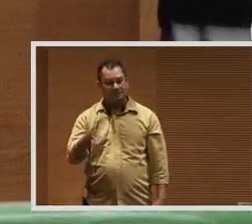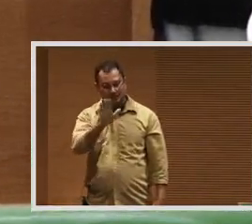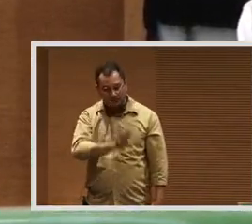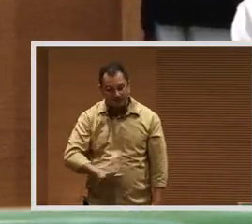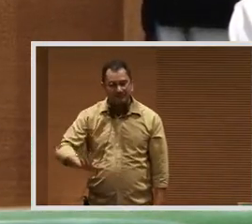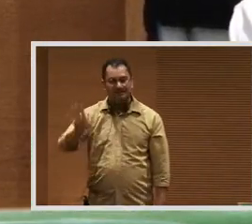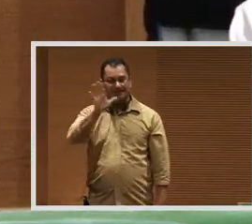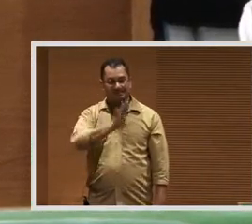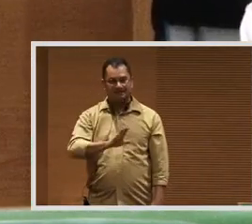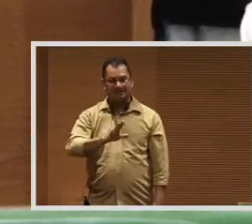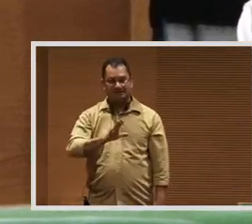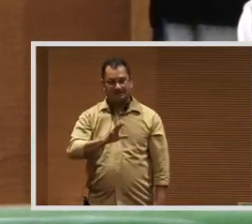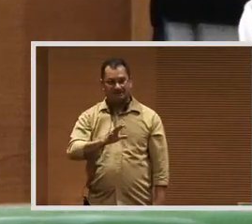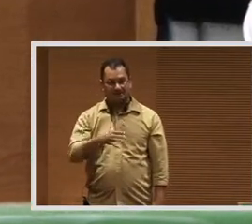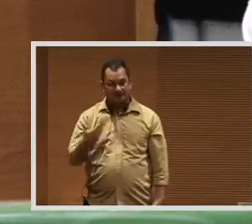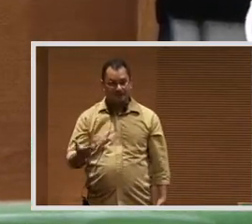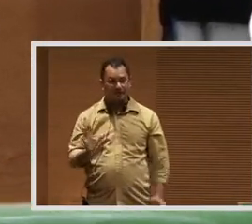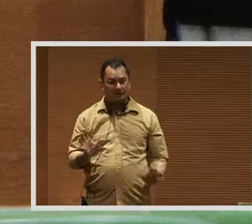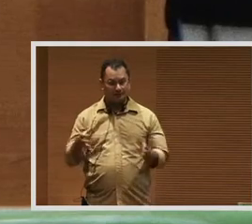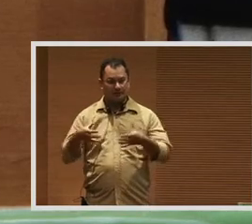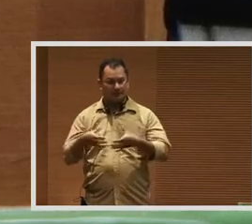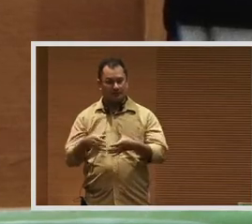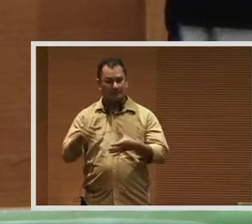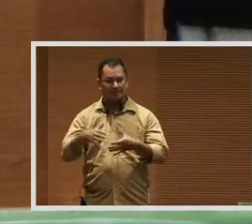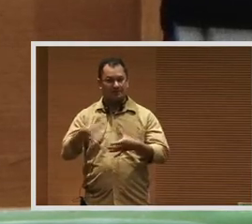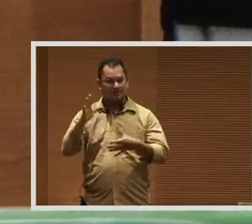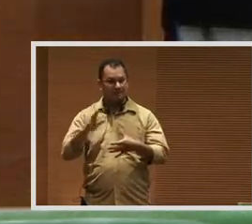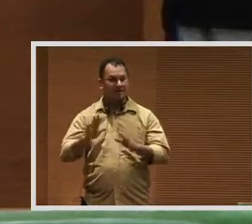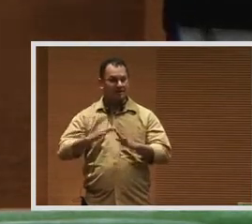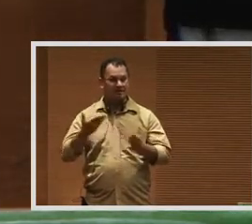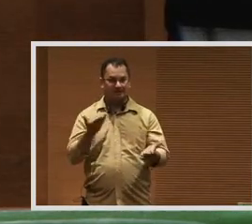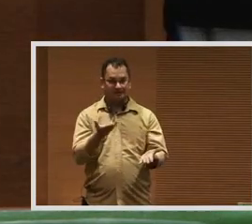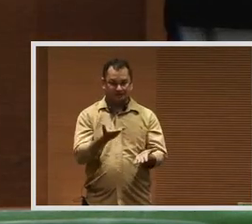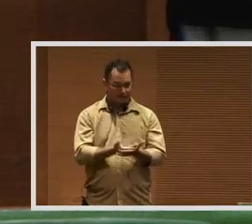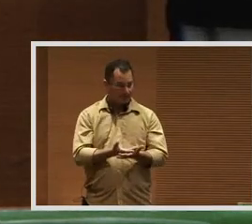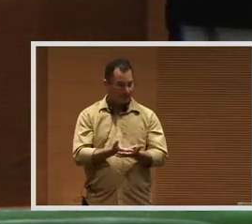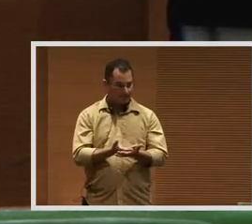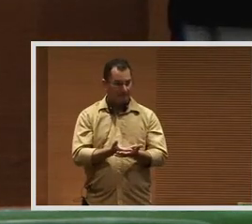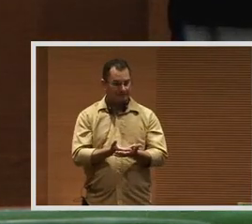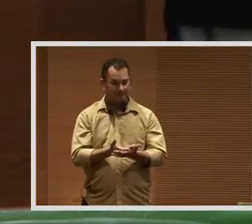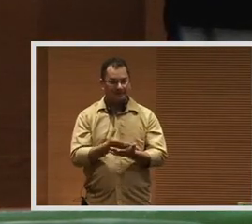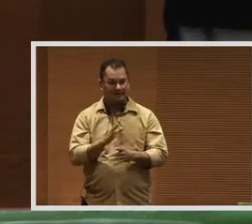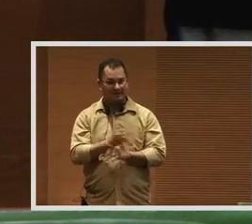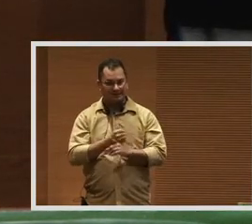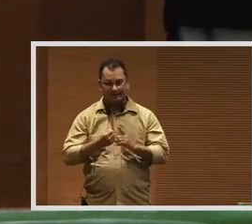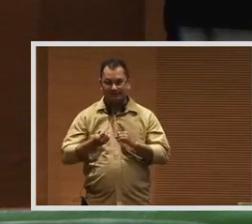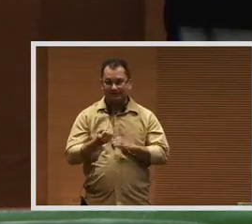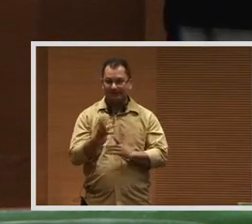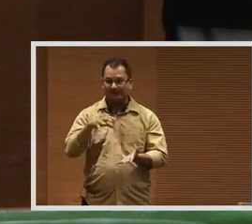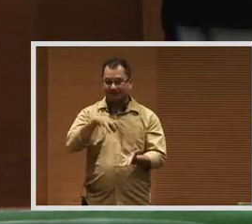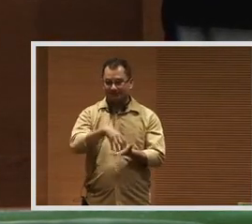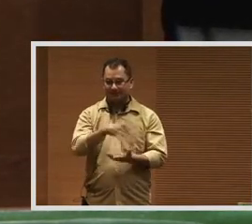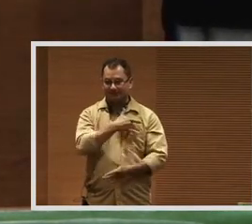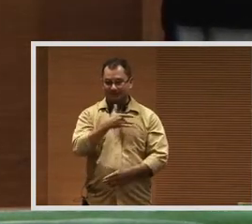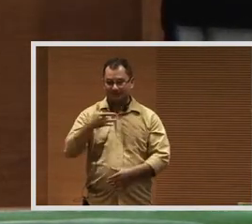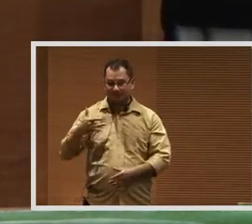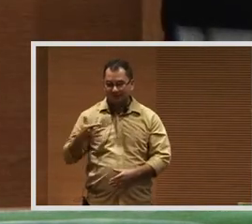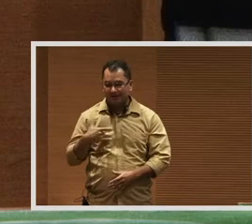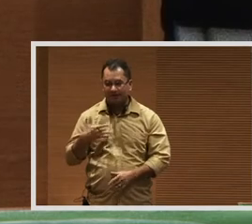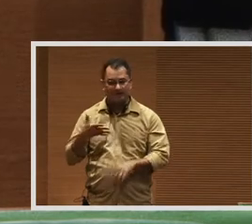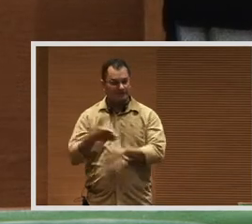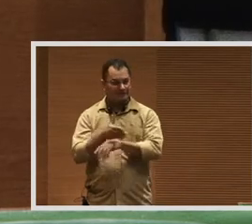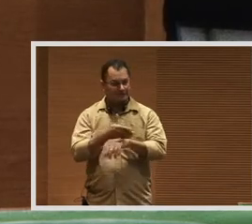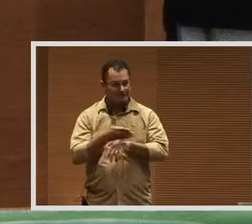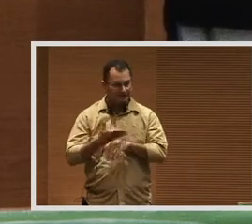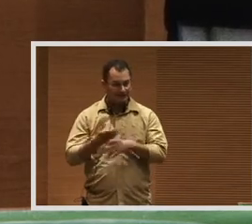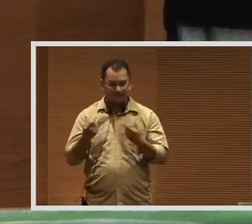a clientela maior é a clientela da escola, né? Basta ver nos centros de saúde, as entradas, etc. Não precisa muita